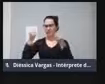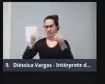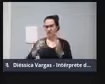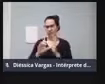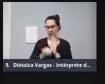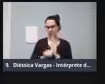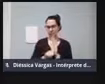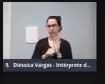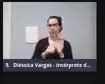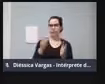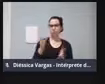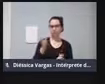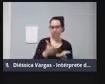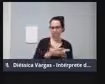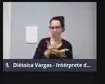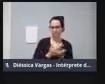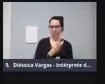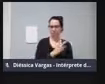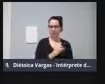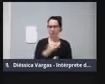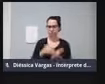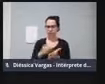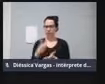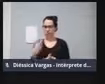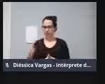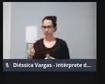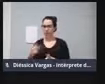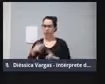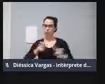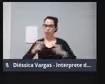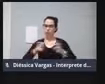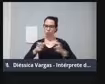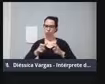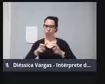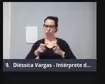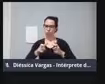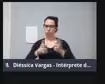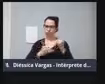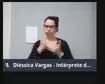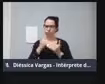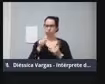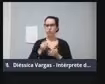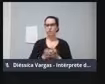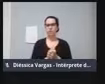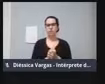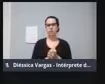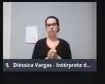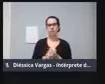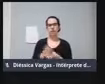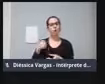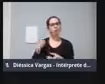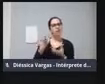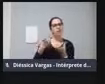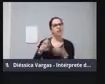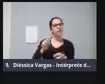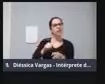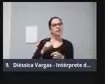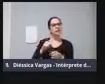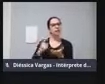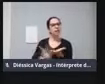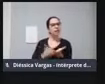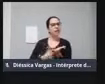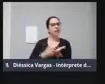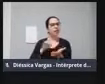20 a 22, a gente destinou essas páginas ao jogo. Então, a gente queria que esse livro não fosse só lido, mas que ele pudesse também ser